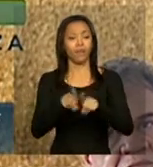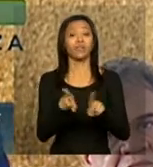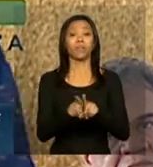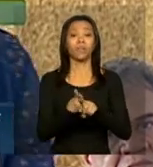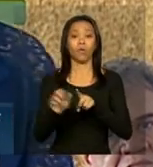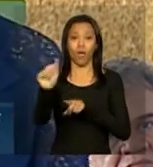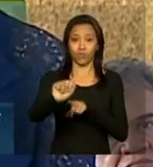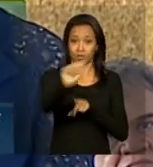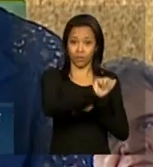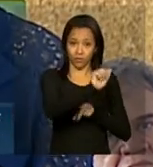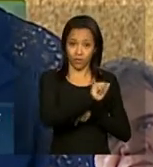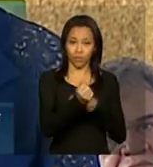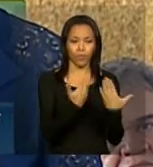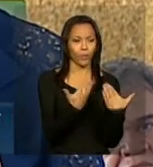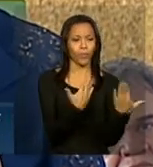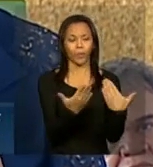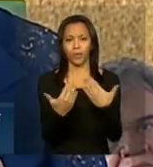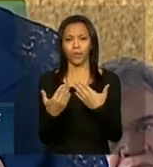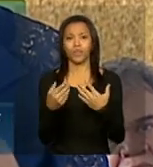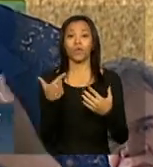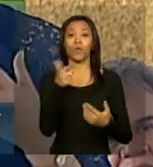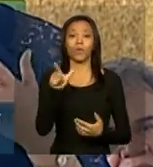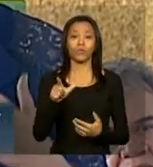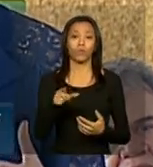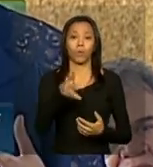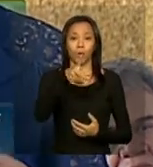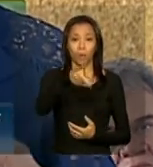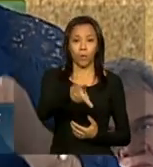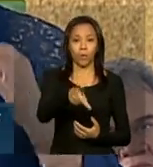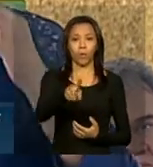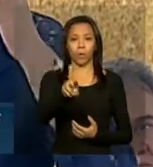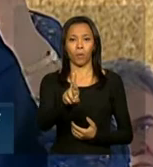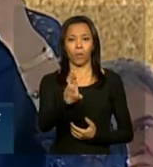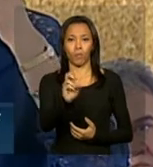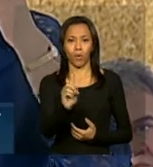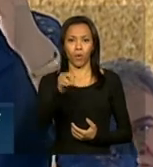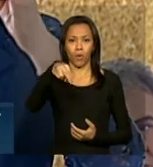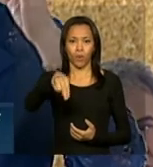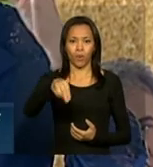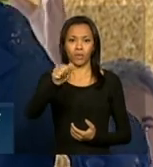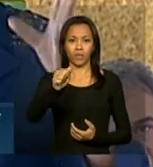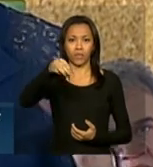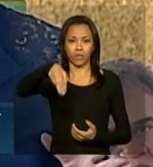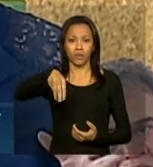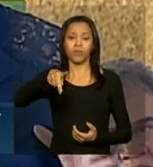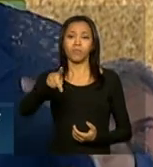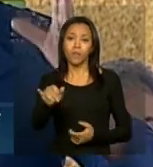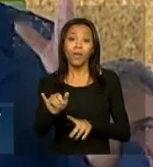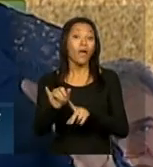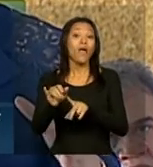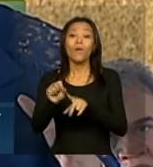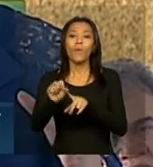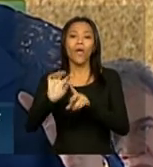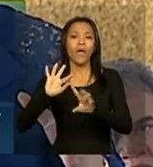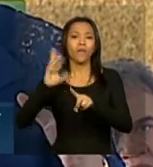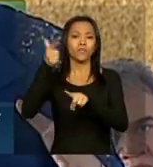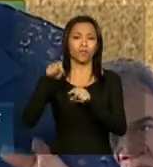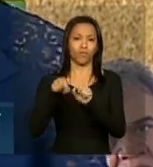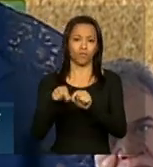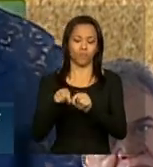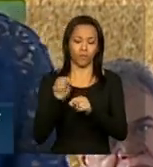programas. Acho o PRONAMP. O PRONAMP é um programa que tenta resolver a seguinte